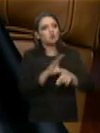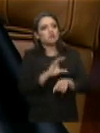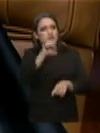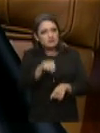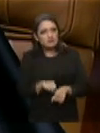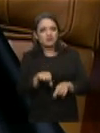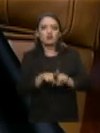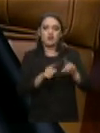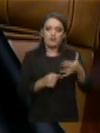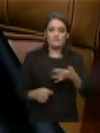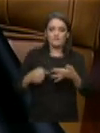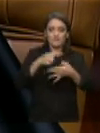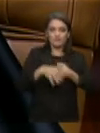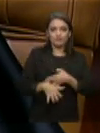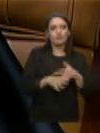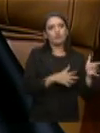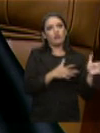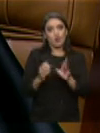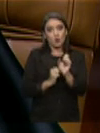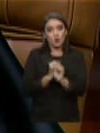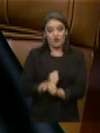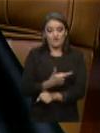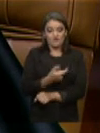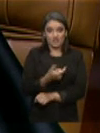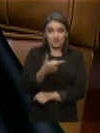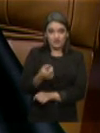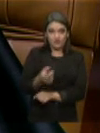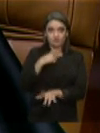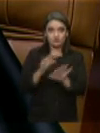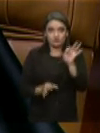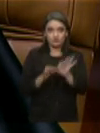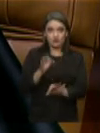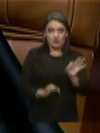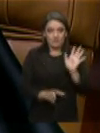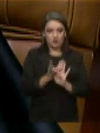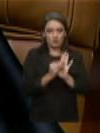bem, em 2020 foi julgado o mérito do RE